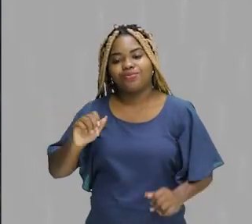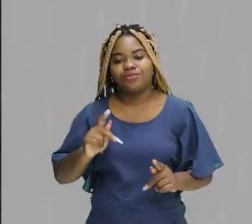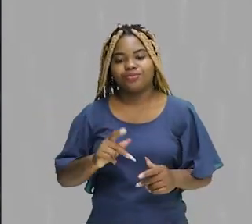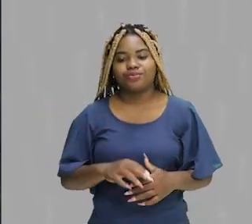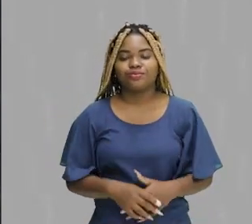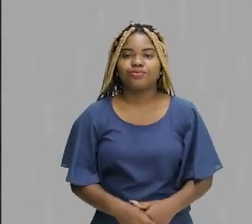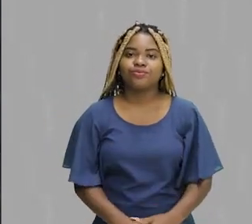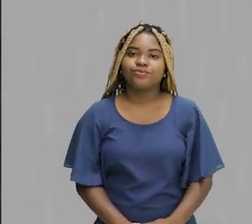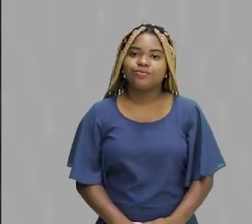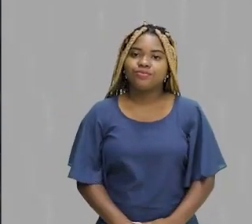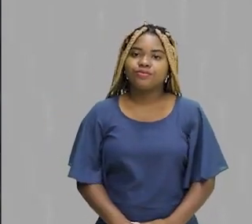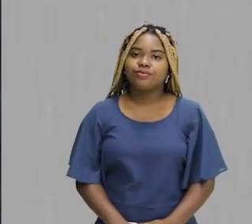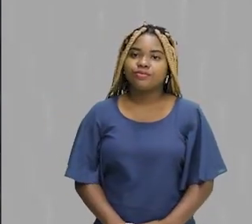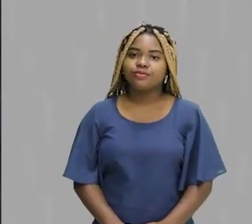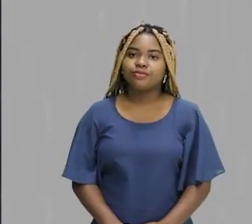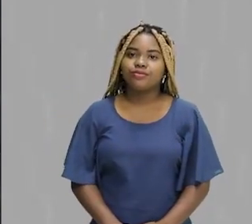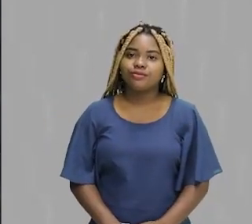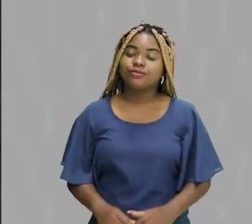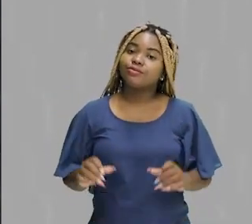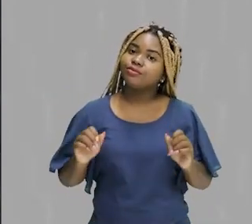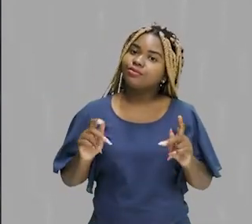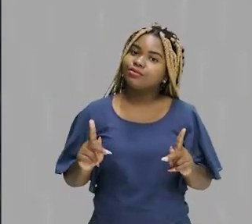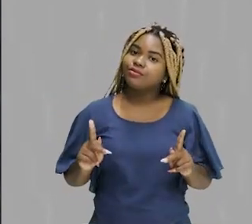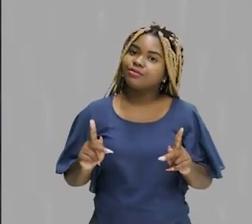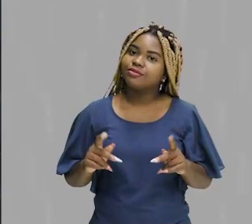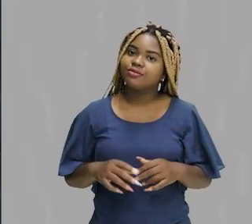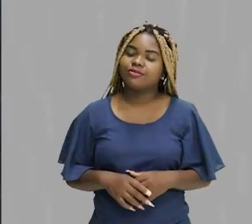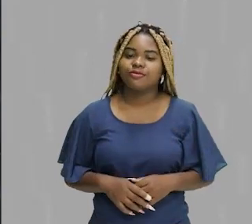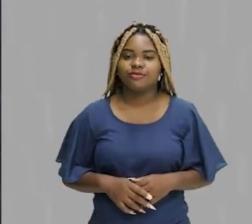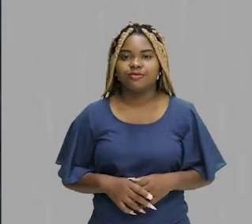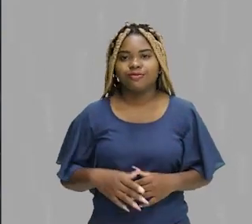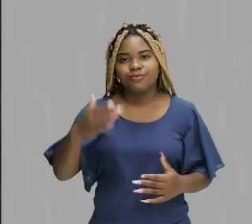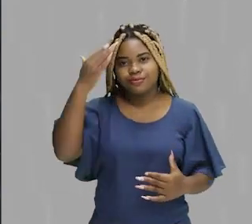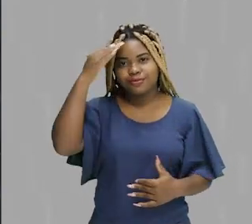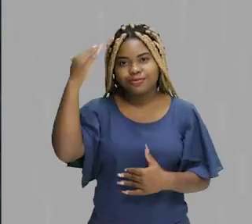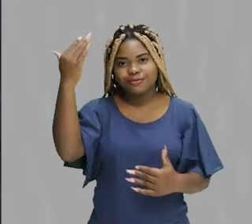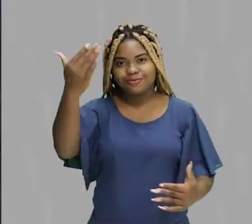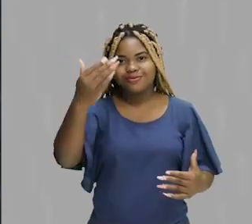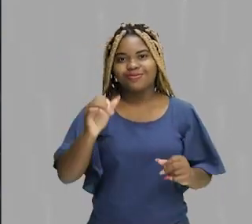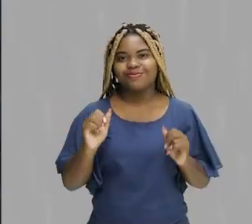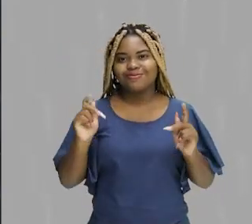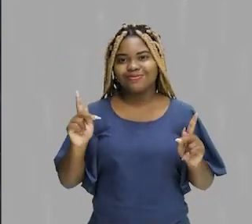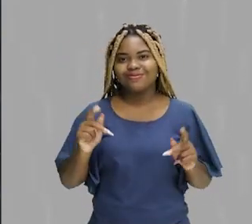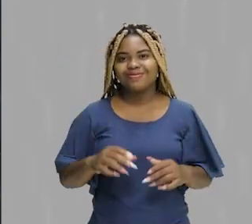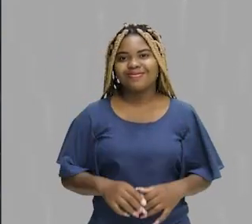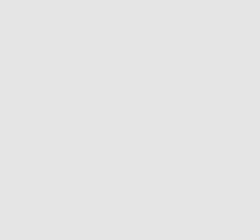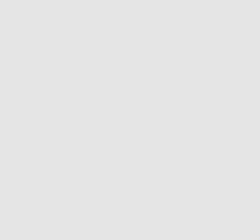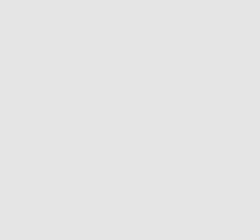tonelada. 132 toneladas. Show de bola, turma? Obrigado e até a próxima.